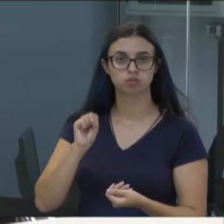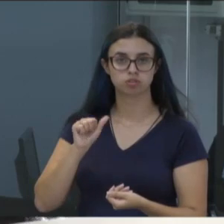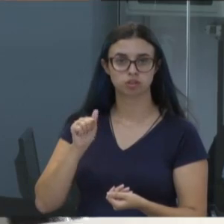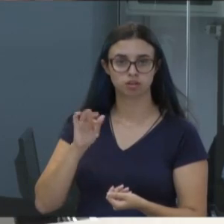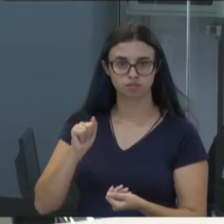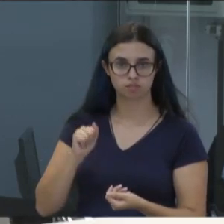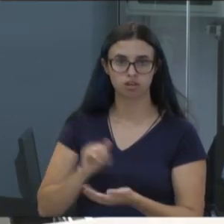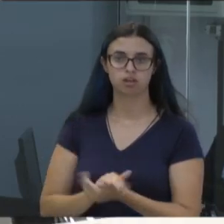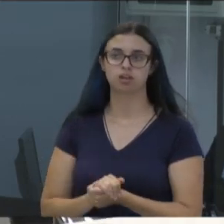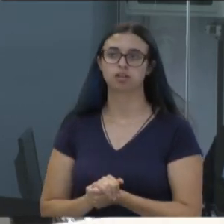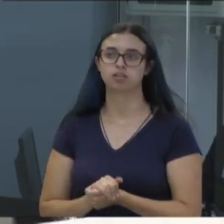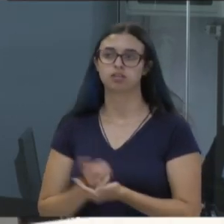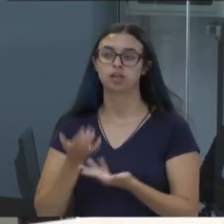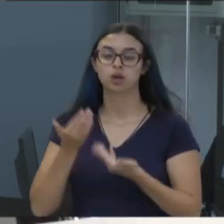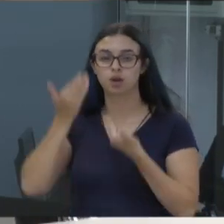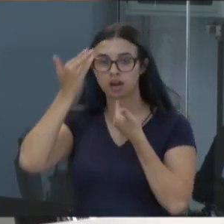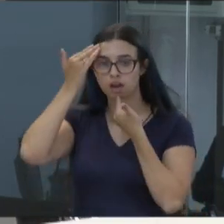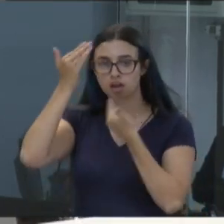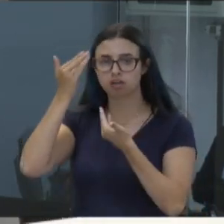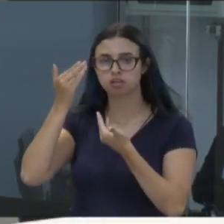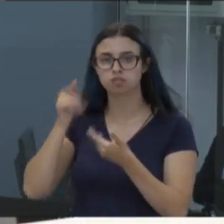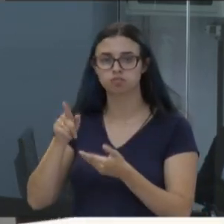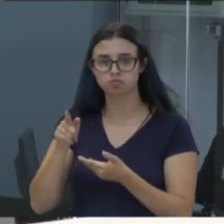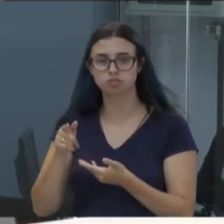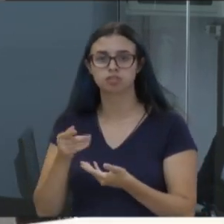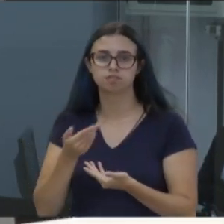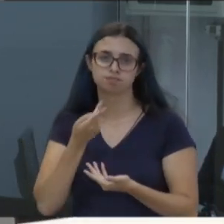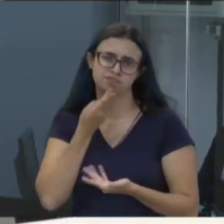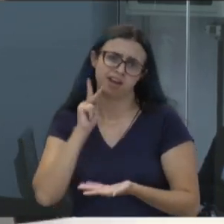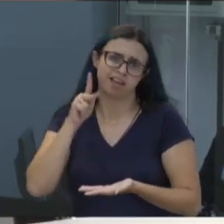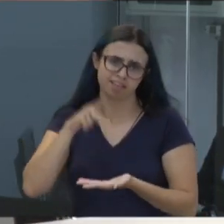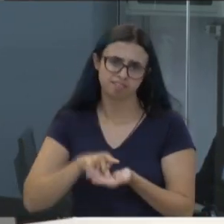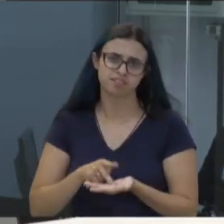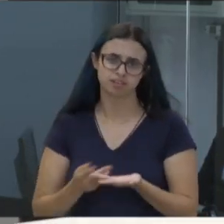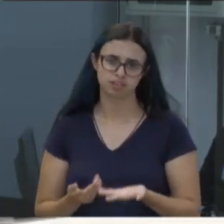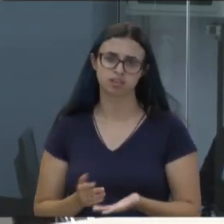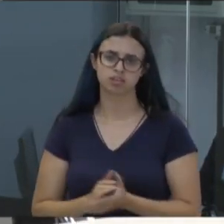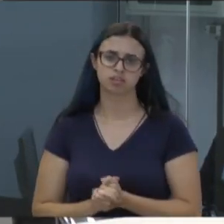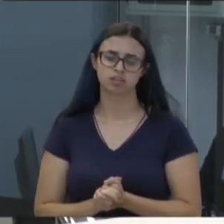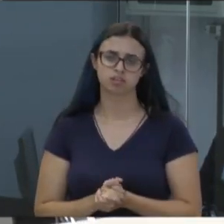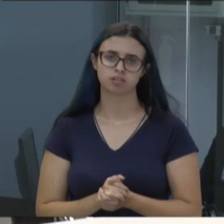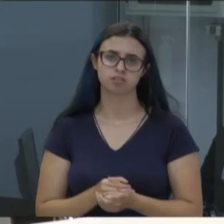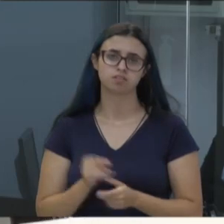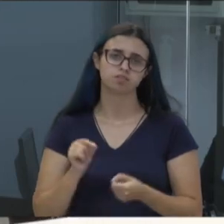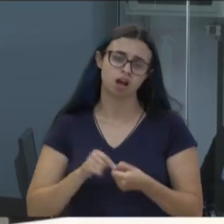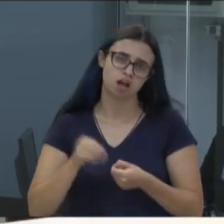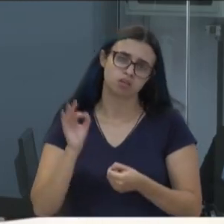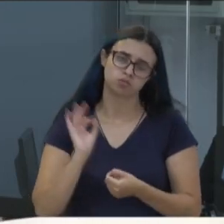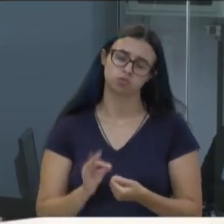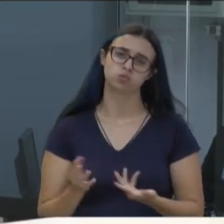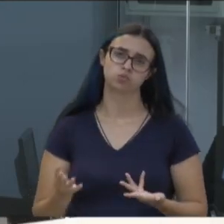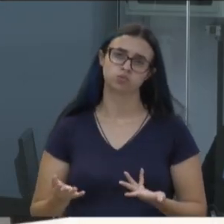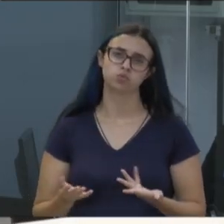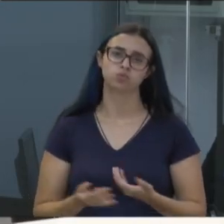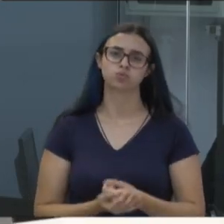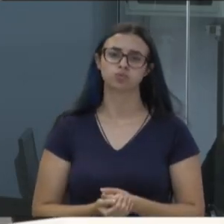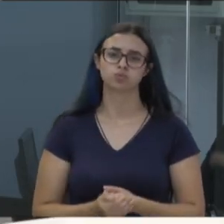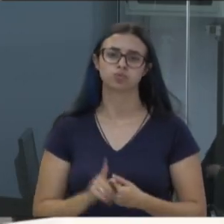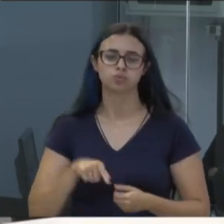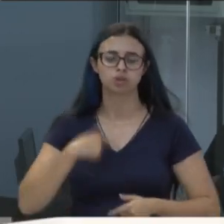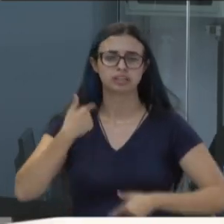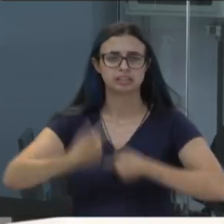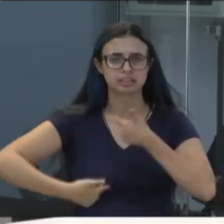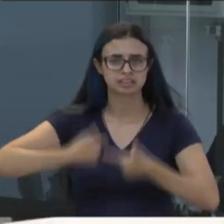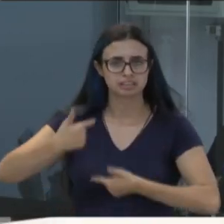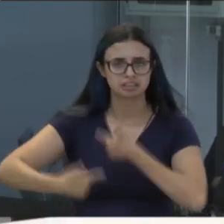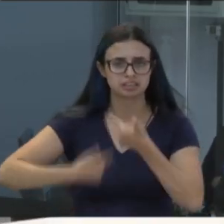região. Quero te agradecer por você dar a César o que é de César, né? E fazer jus a gente que vem ali lutando, batalhando, e